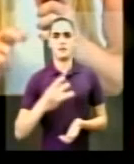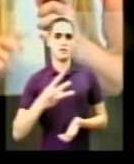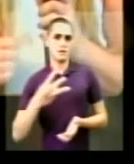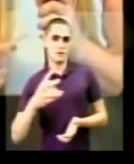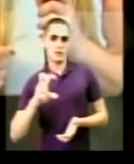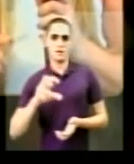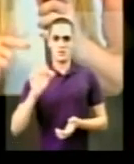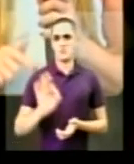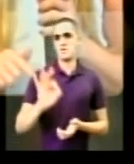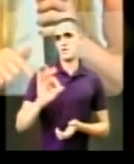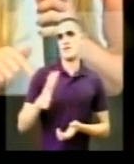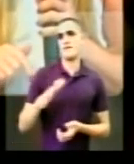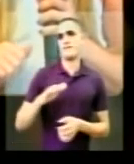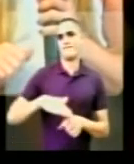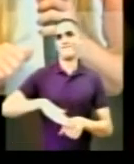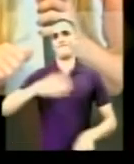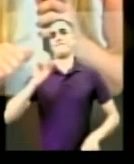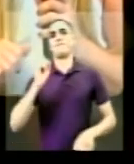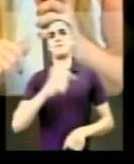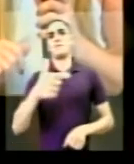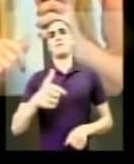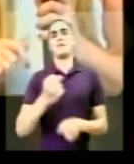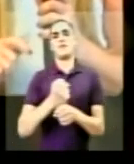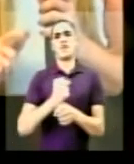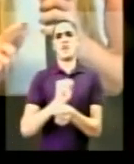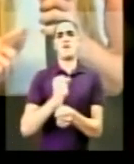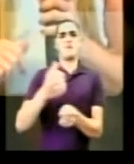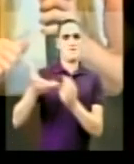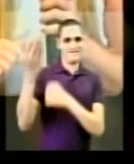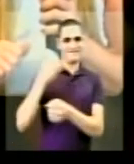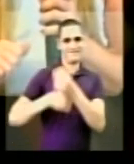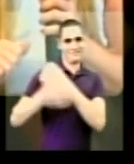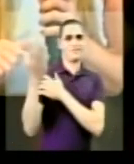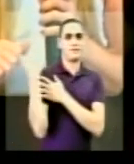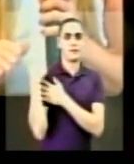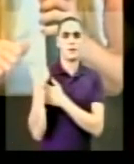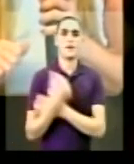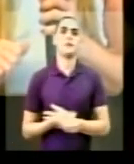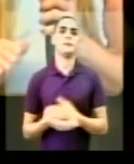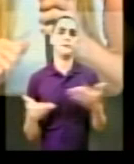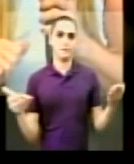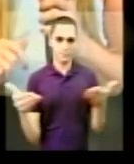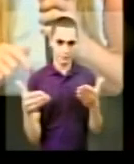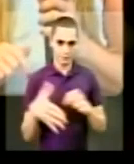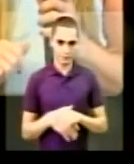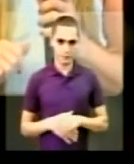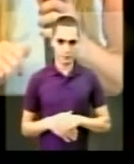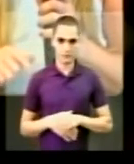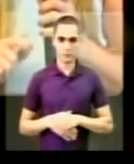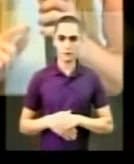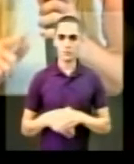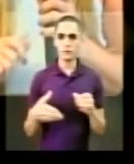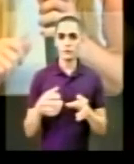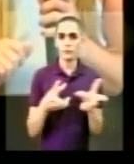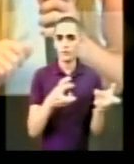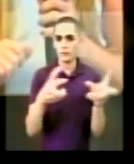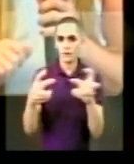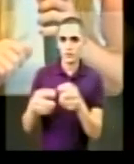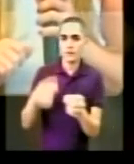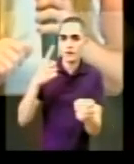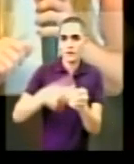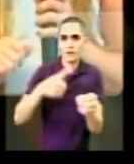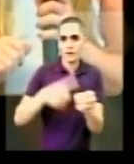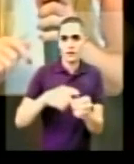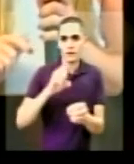36,35%, a mais do que o esperado para aquele ano. Quando nós vemos aí a cidade de São Vicente, já são